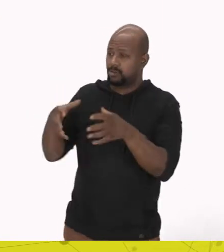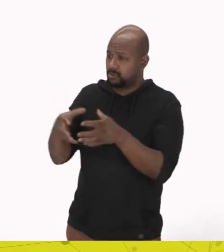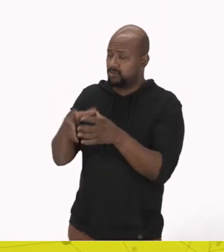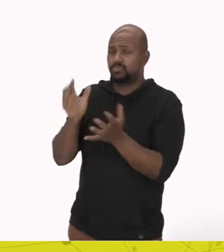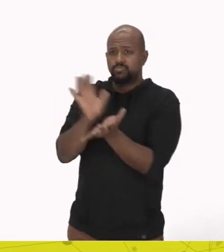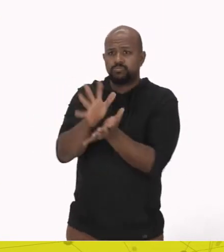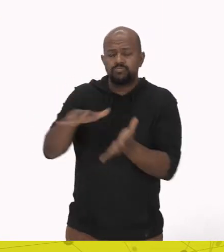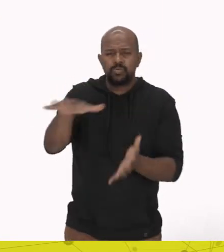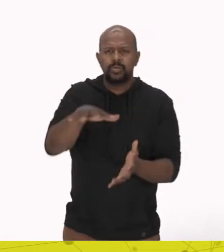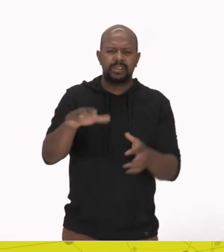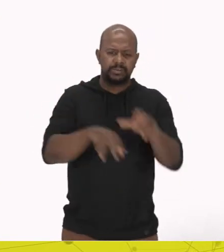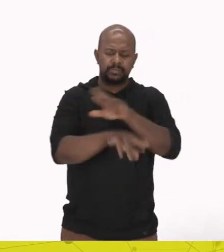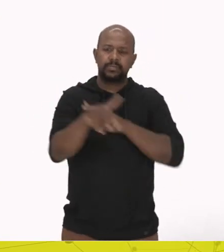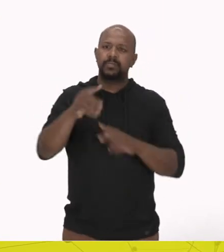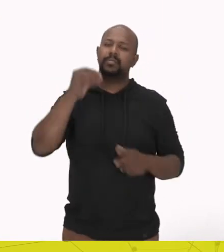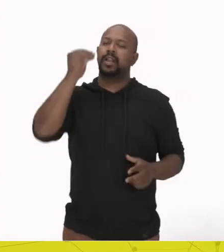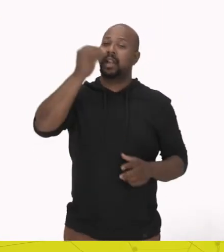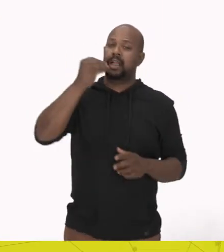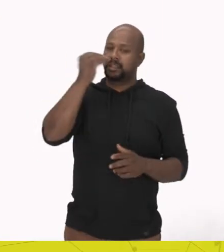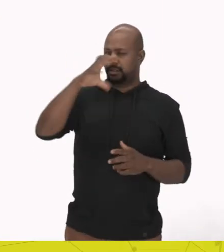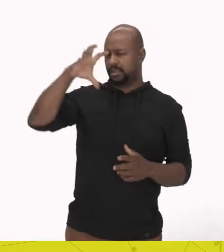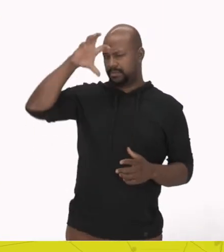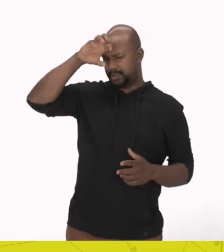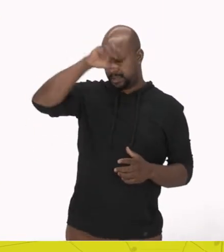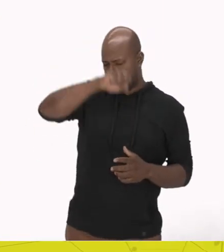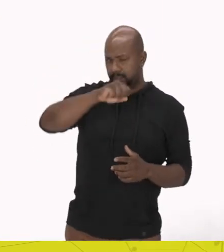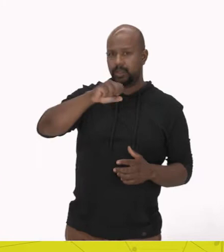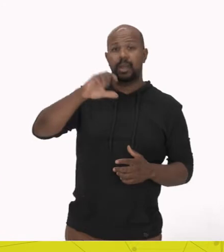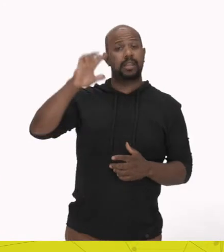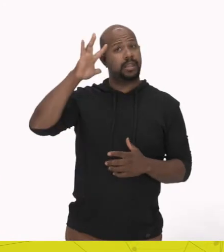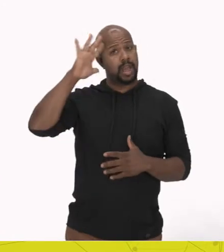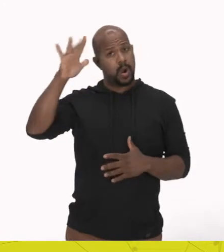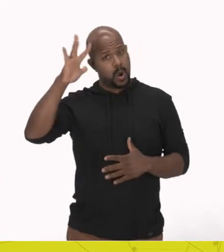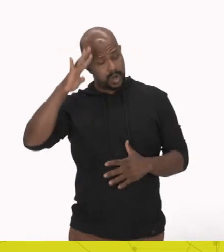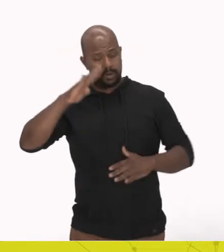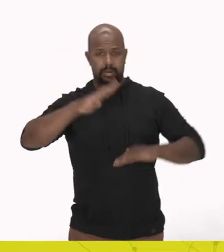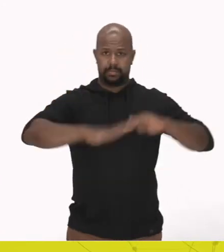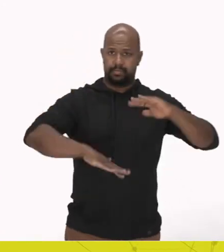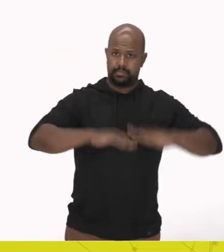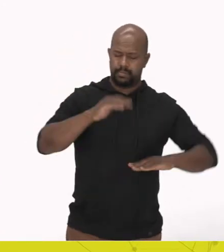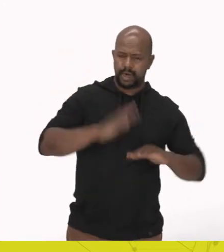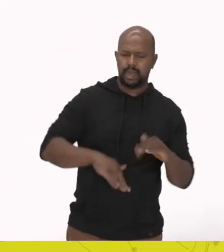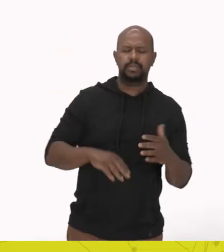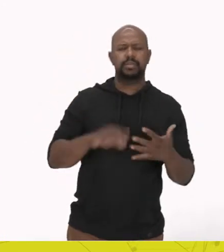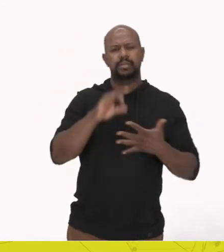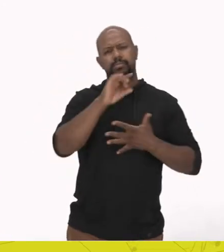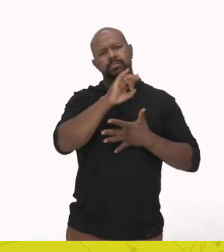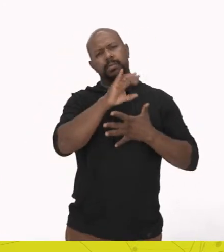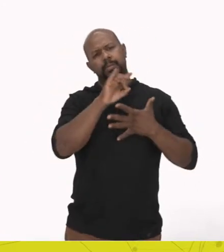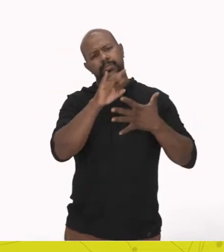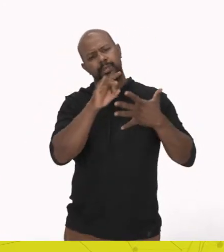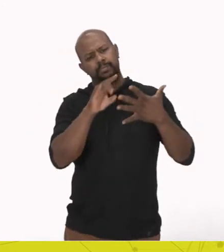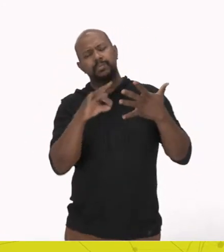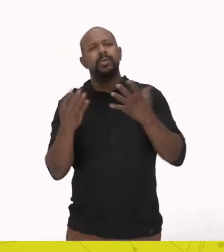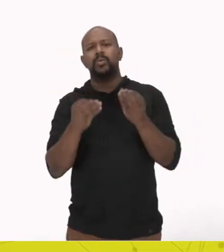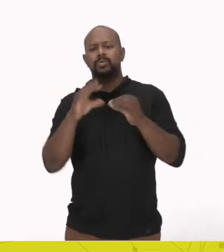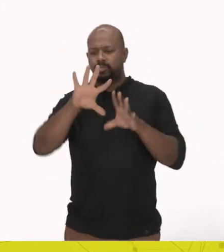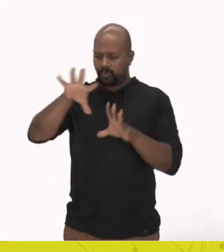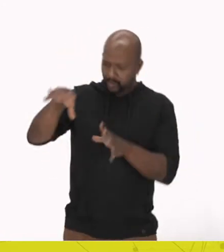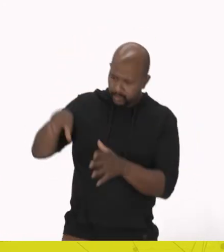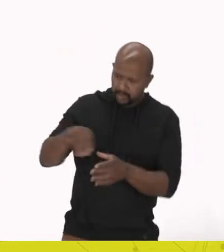público neurodiverso a experiência de aprendizado teórico e prático de elementos da